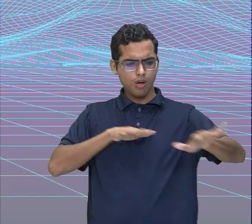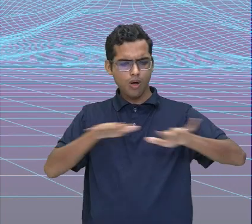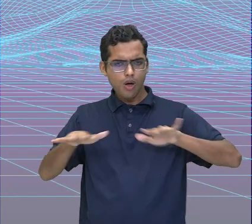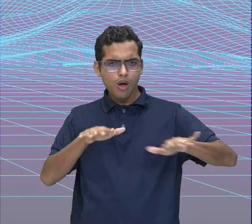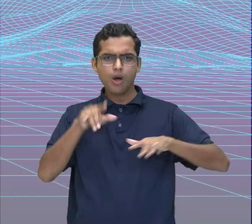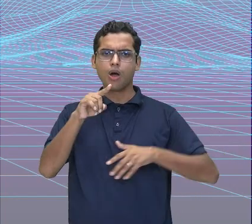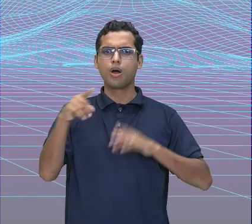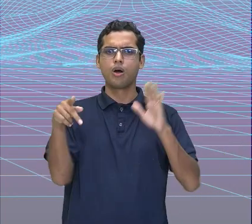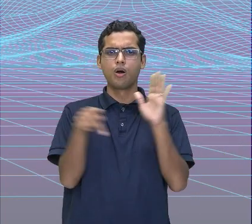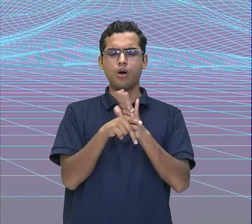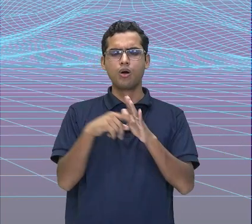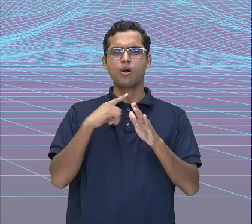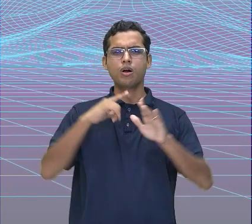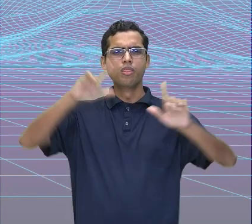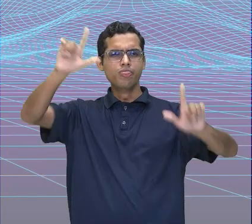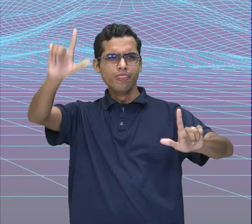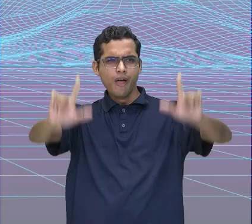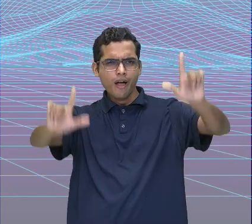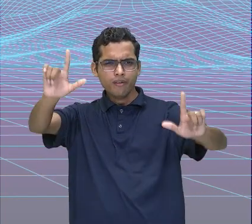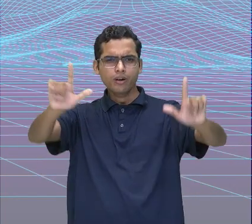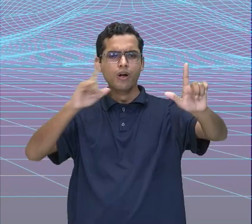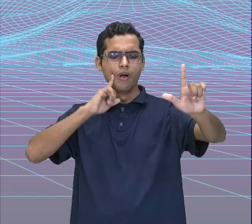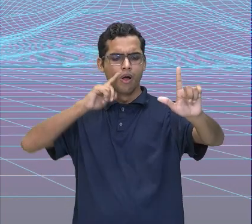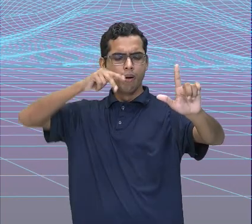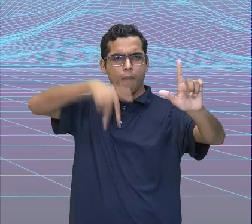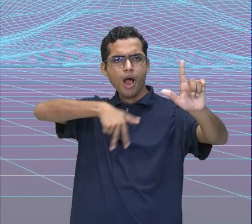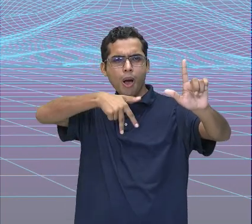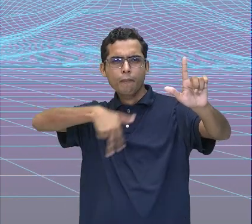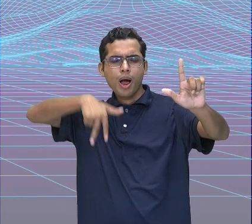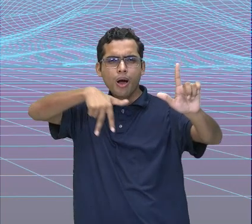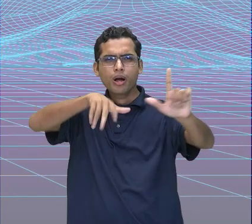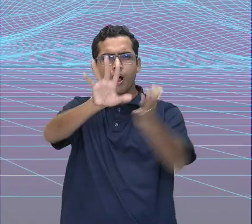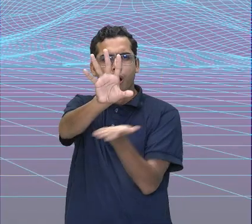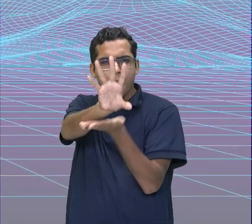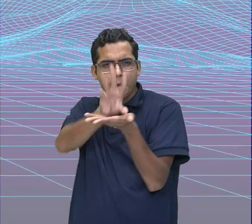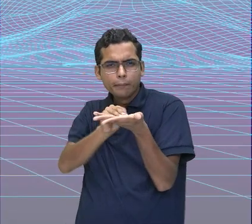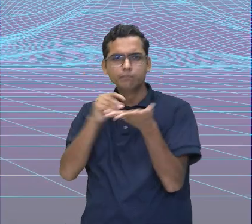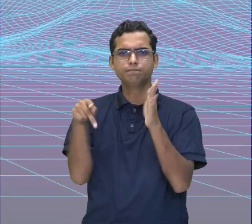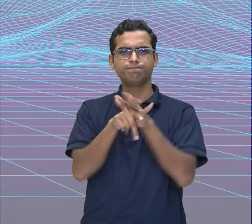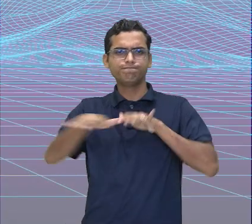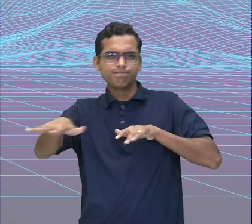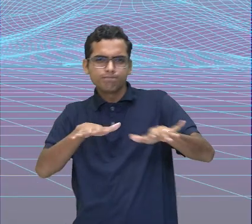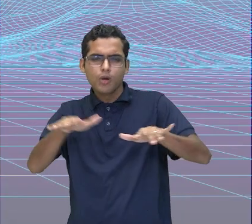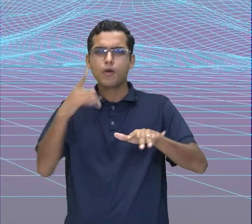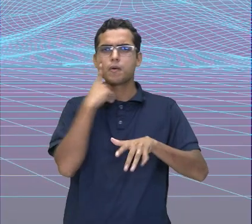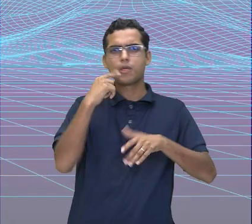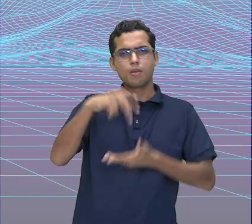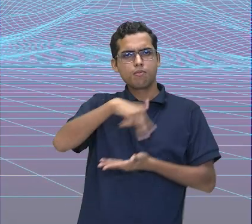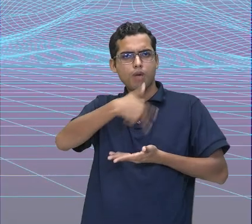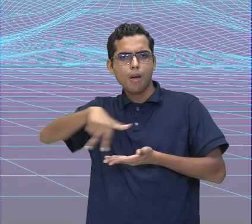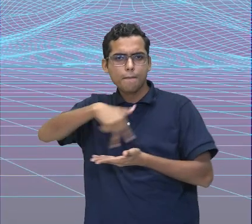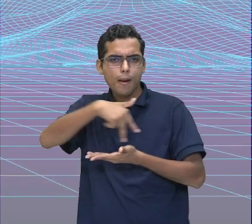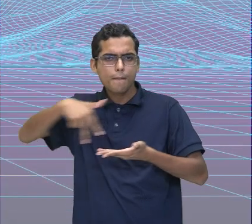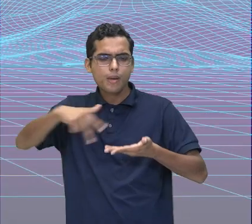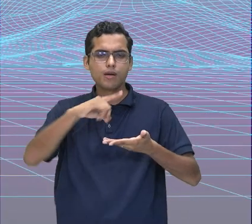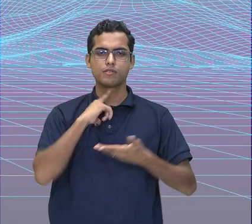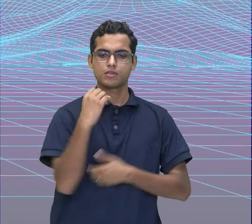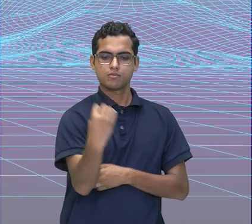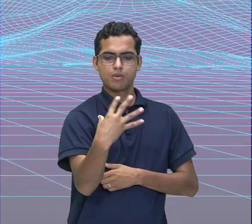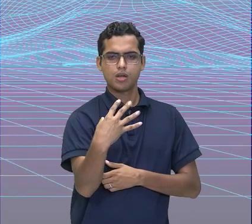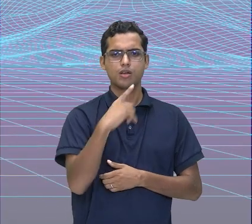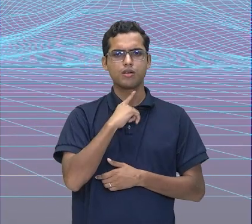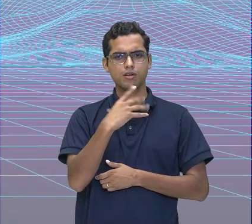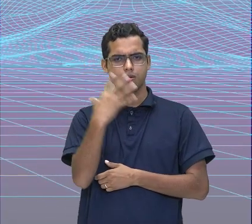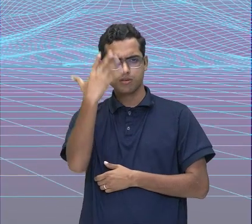estar à frente da televisão, reproduzindo os movimentos que ele te indicam, vai haver um sensor captando esses movimentos e